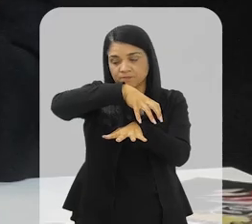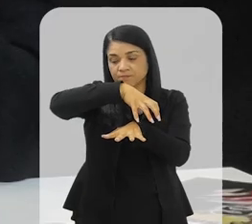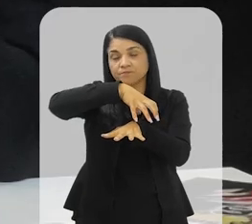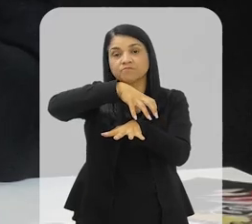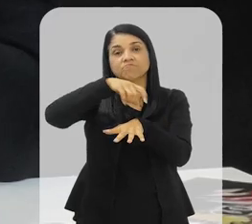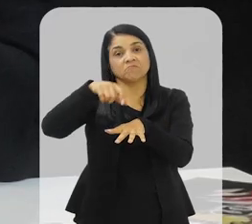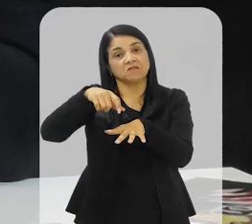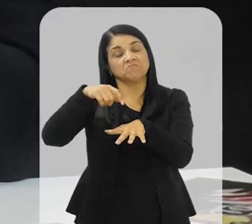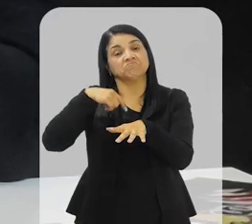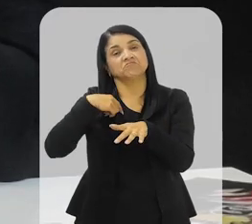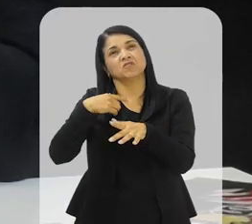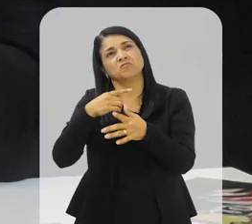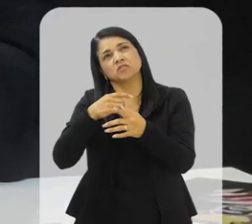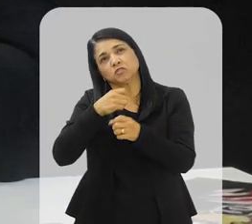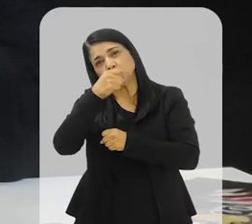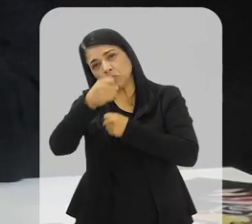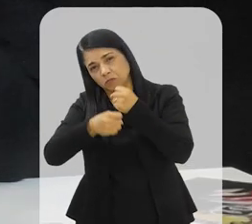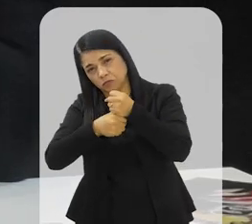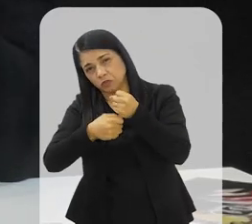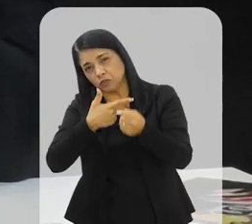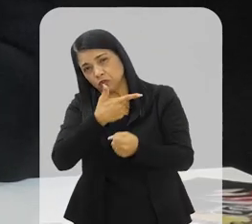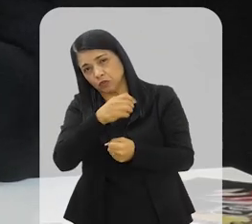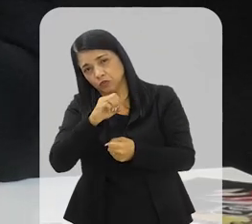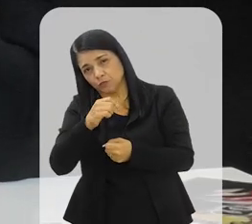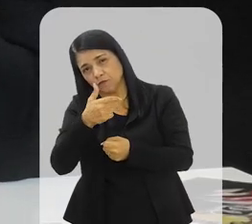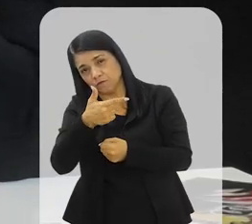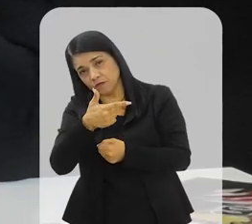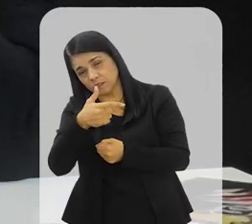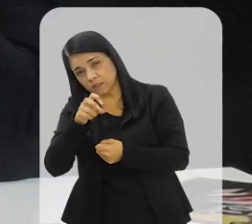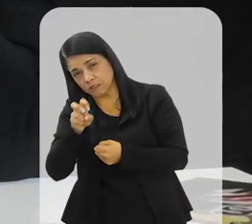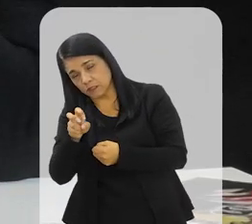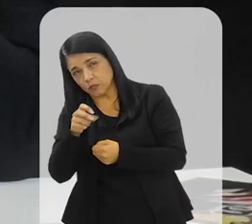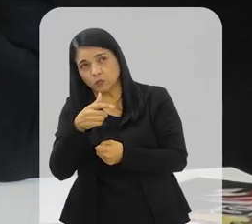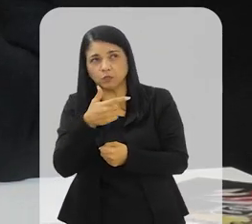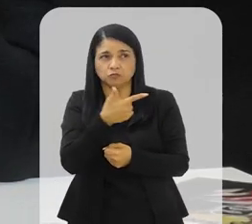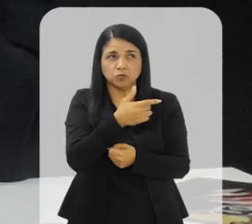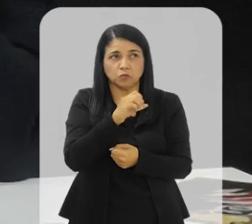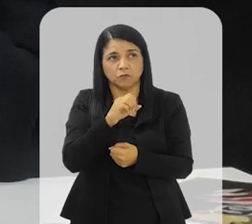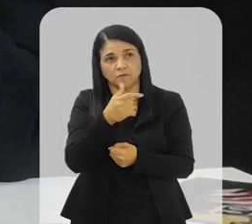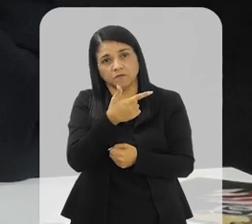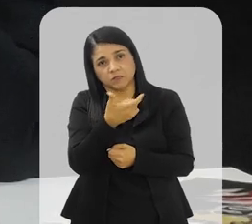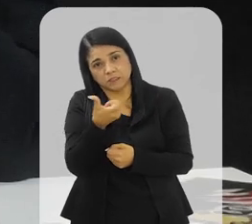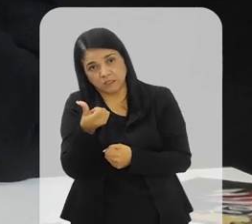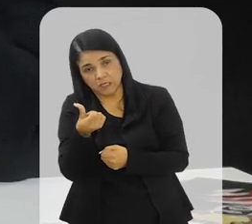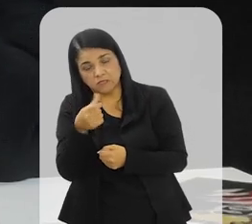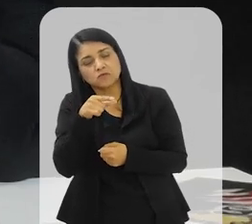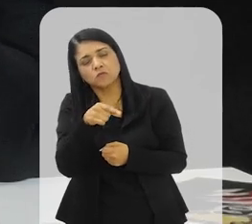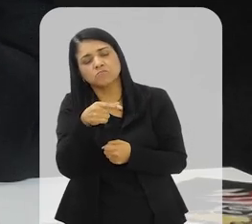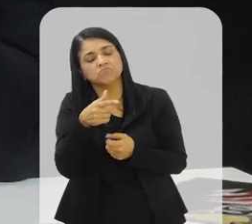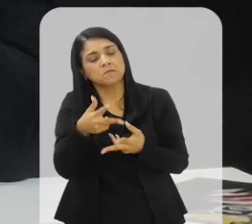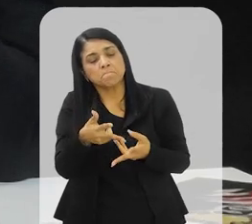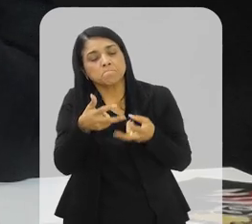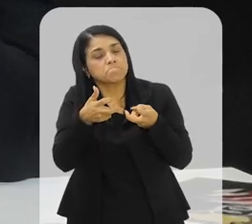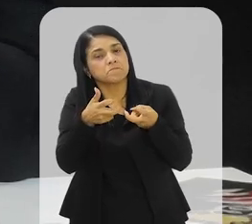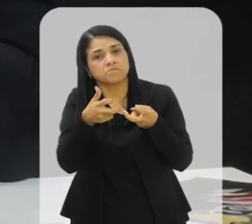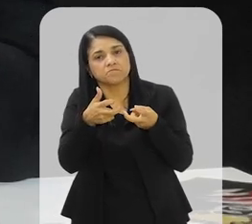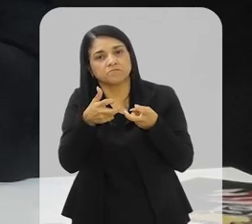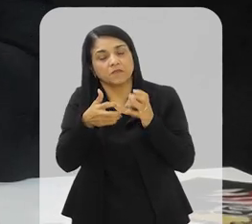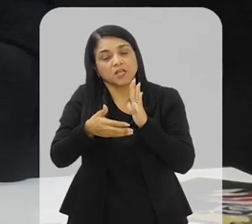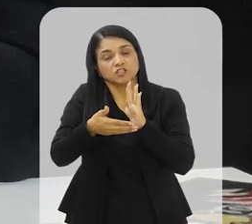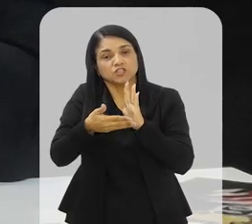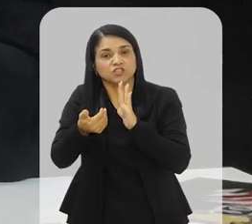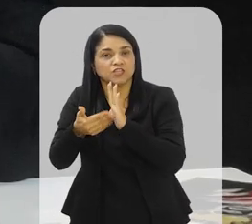tripé eh isso ainda Tá circulando né acredito que vão jogar só para do carnaval 25 ou 26 Se não me